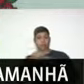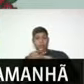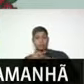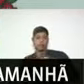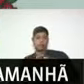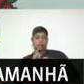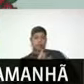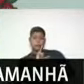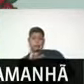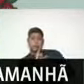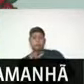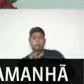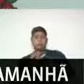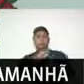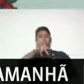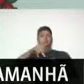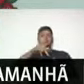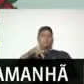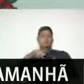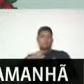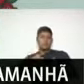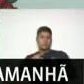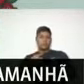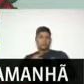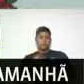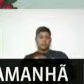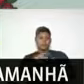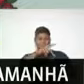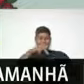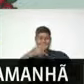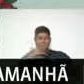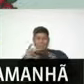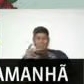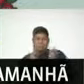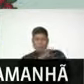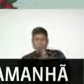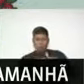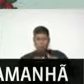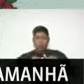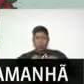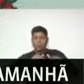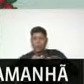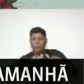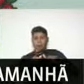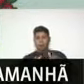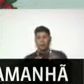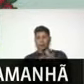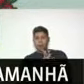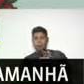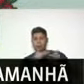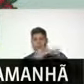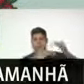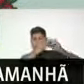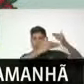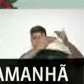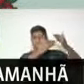dinâmica do país à cidade símbolo do trabalho a cidade símbolo do empreendedorismo